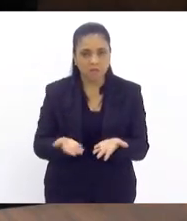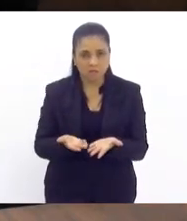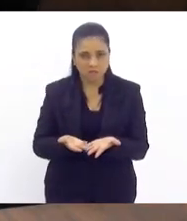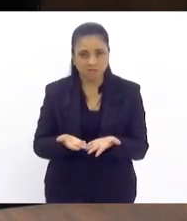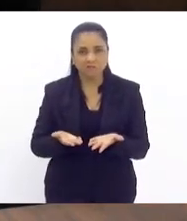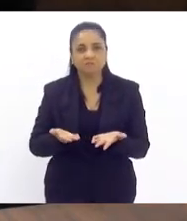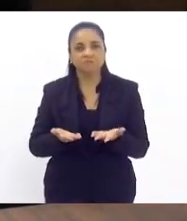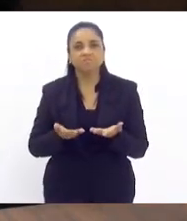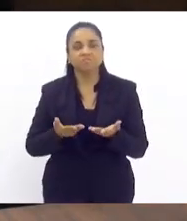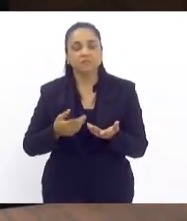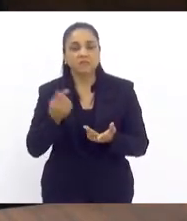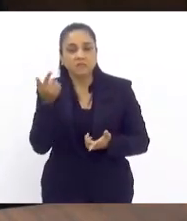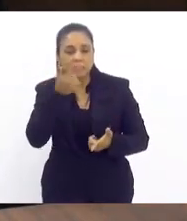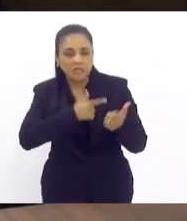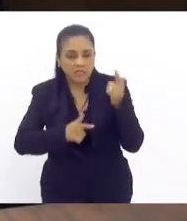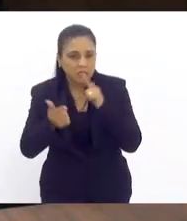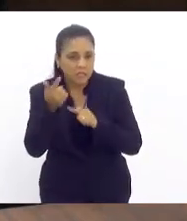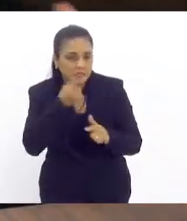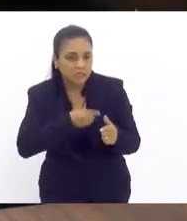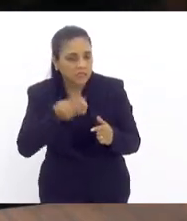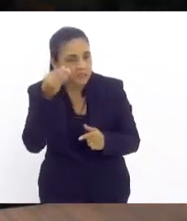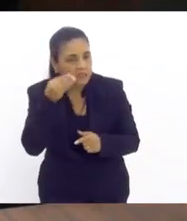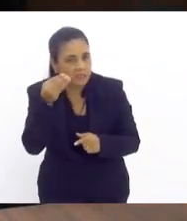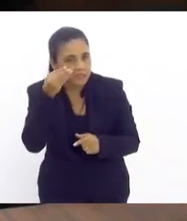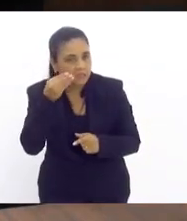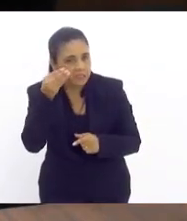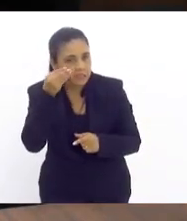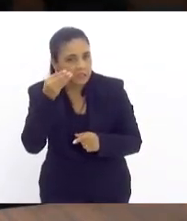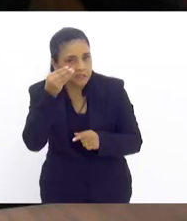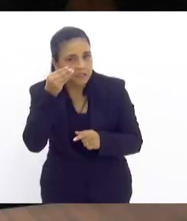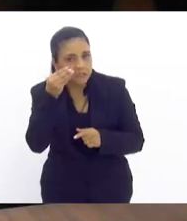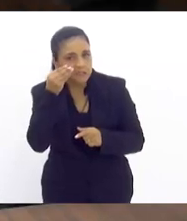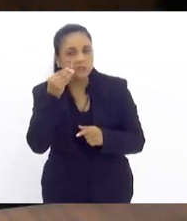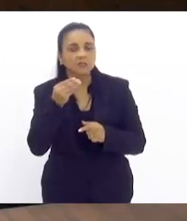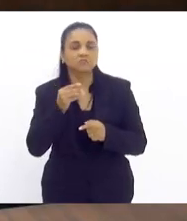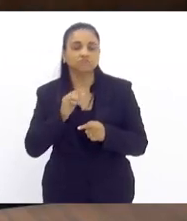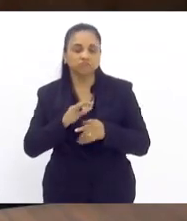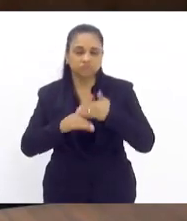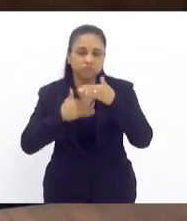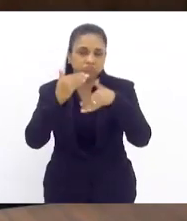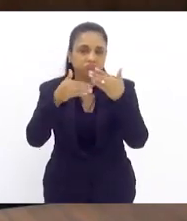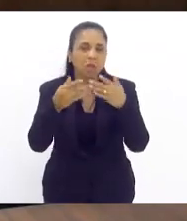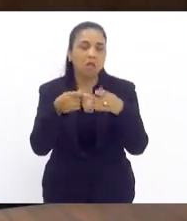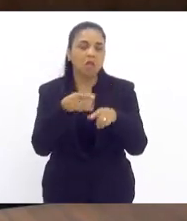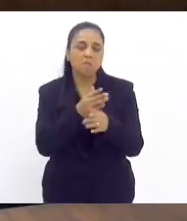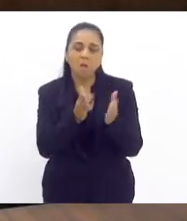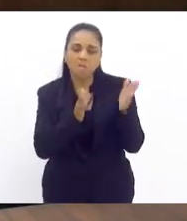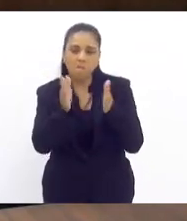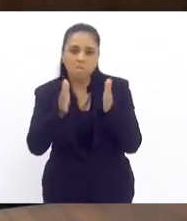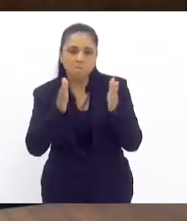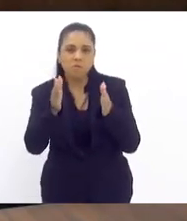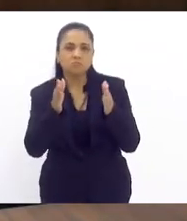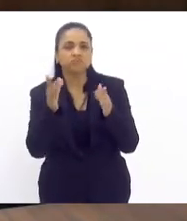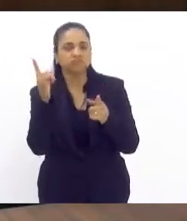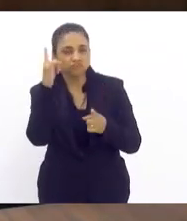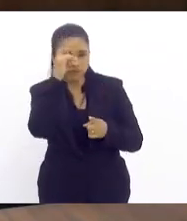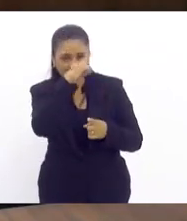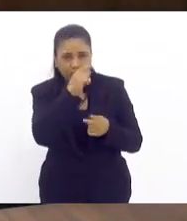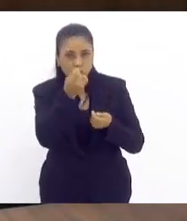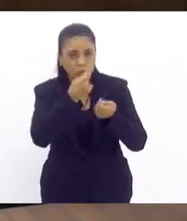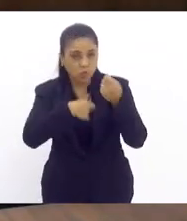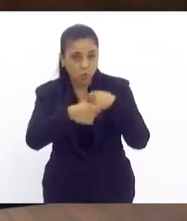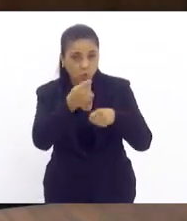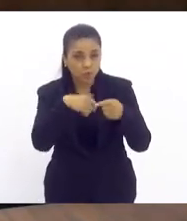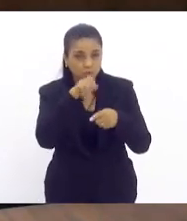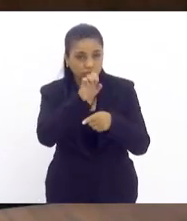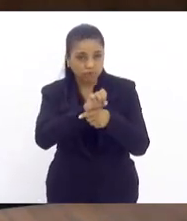Nós passamos um período de pandemia, um período muito difícil para a economia do Estado do Rio de Janeiro, onde, naquele momento,